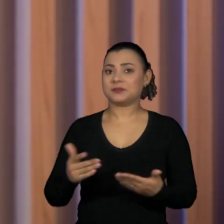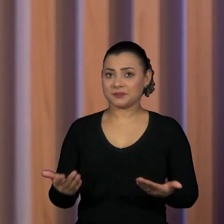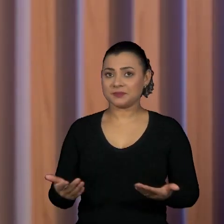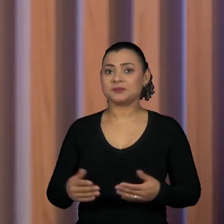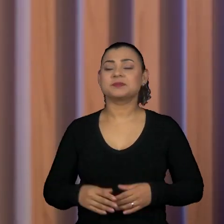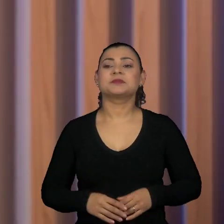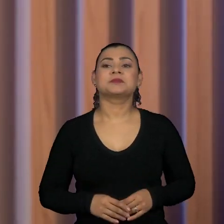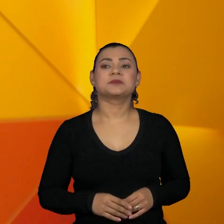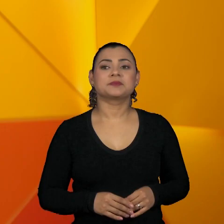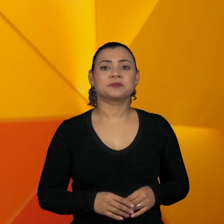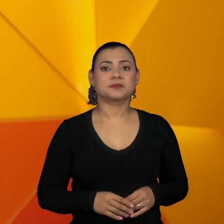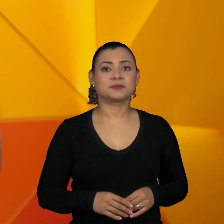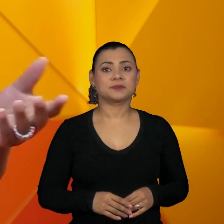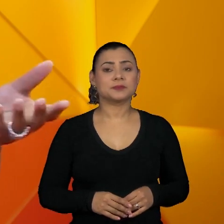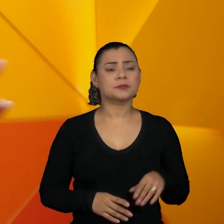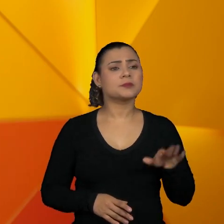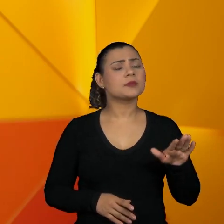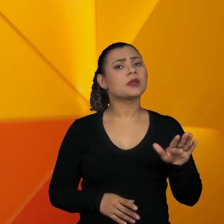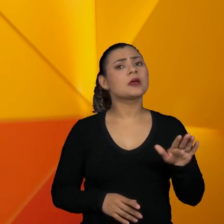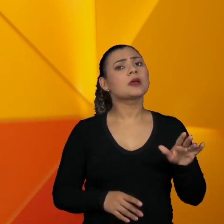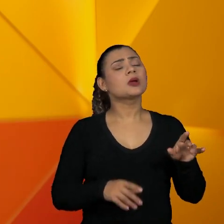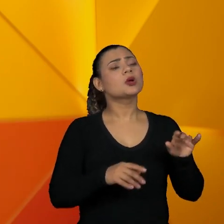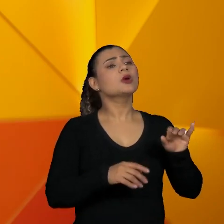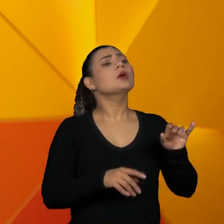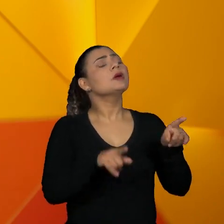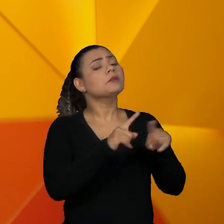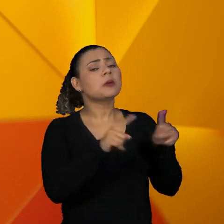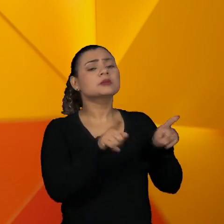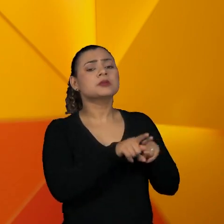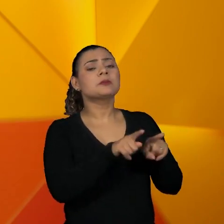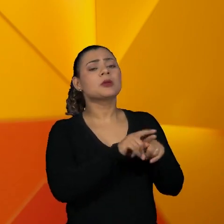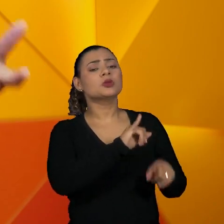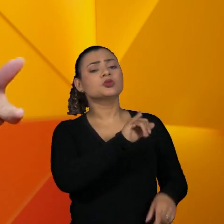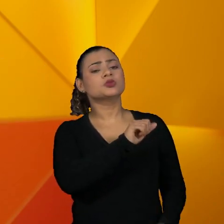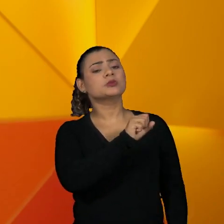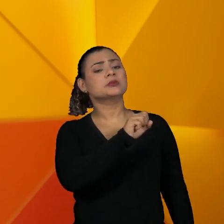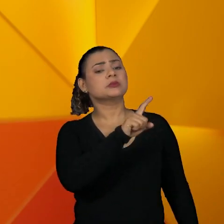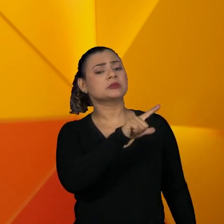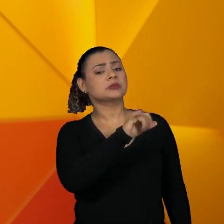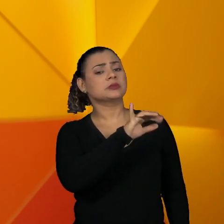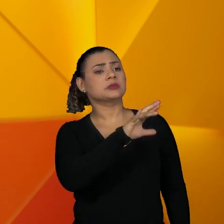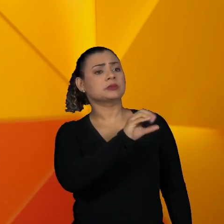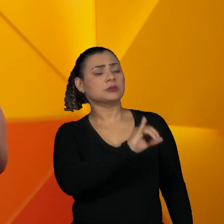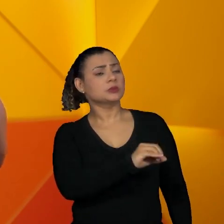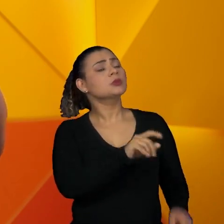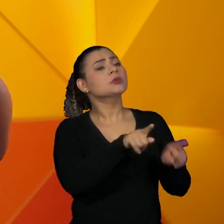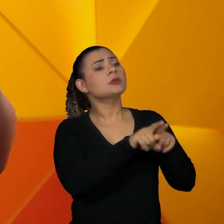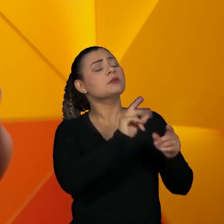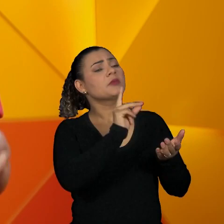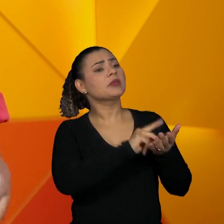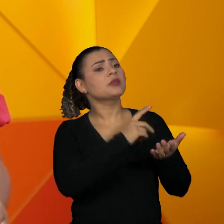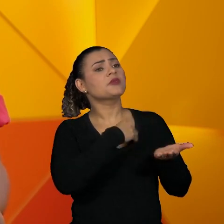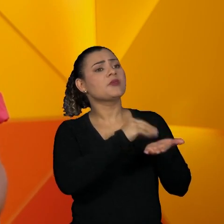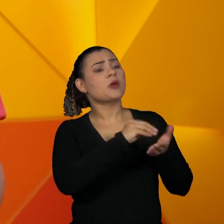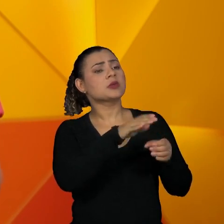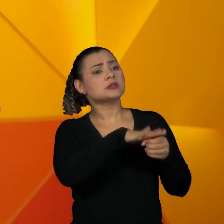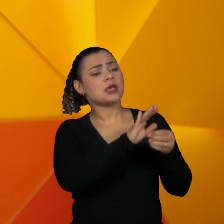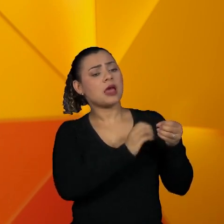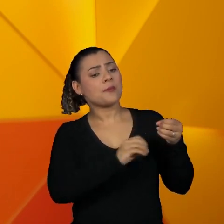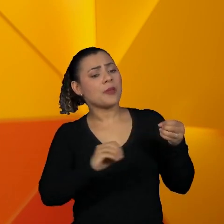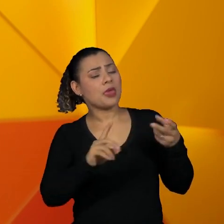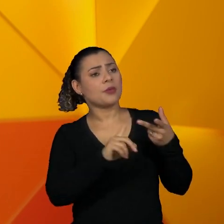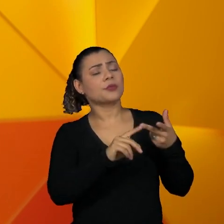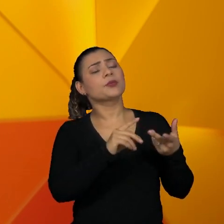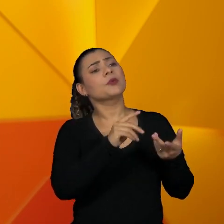mitigá-las, né? E, Juninho, seguindo nessa linha da Cássia, a gente está falando de espaços onde a gente sabe que falta saneamento